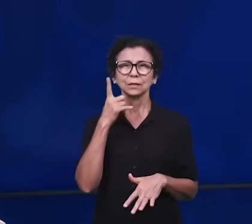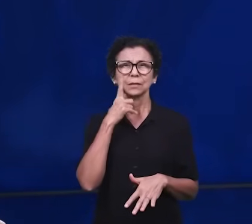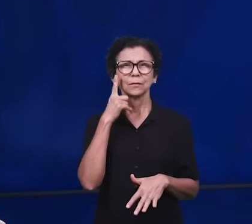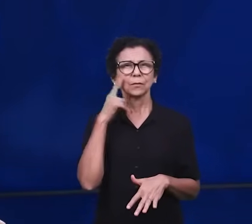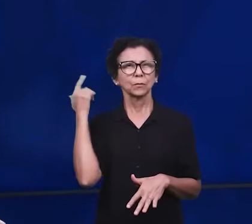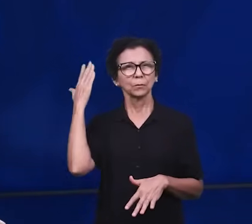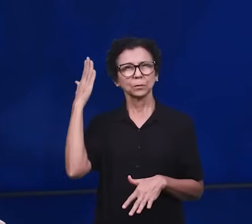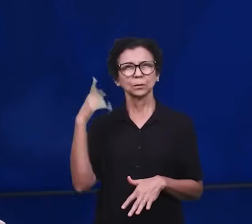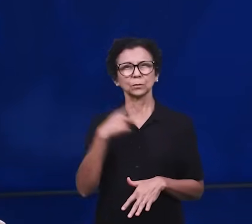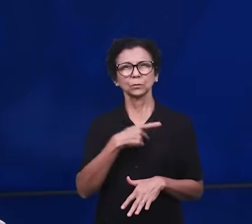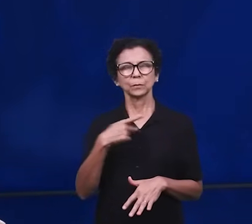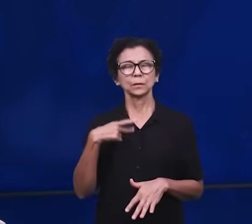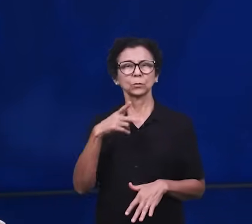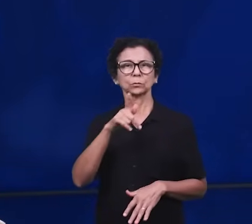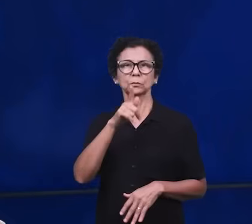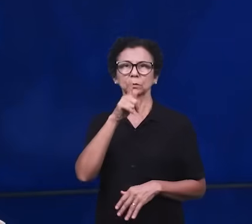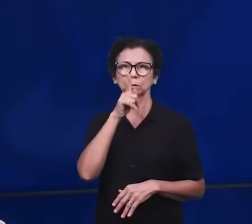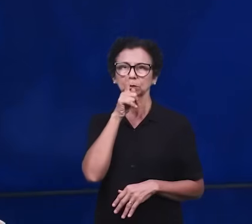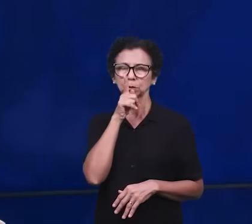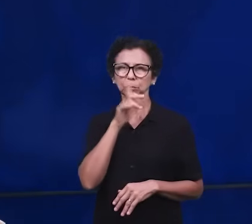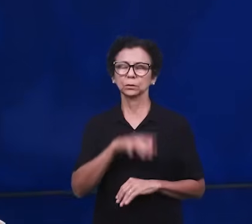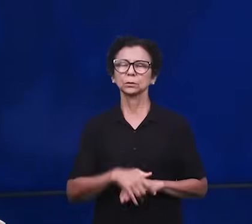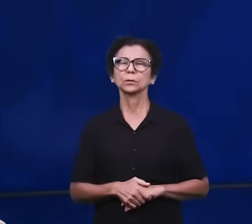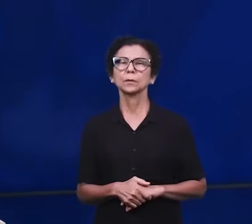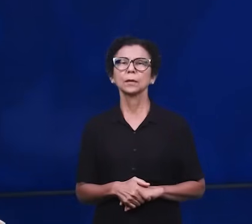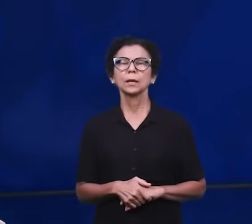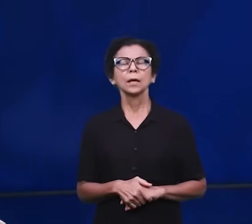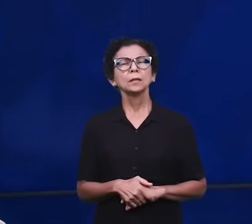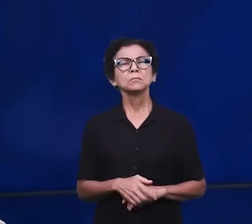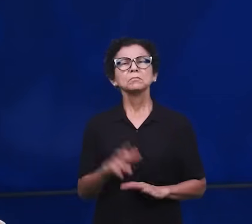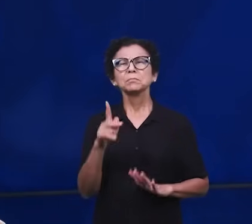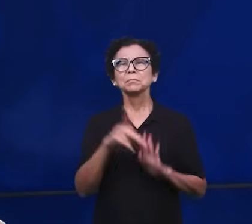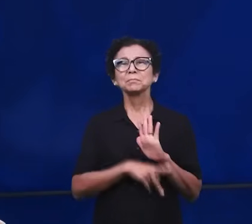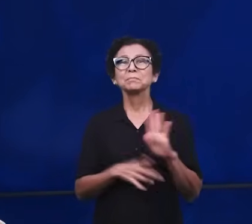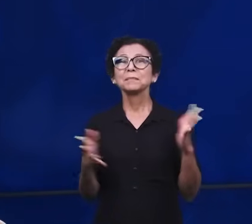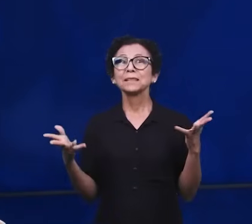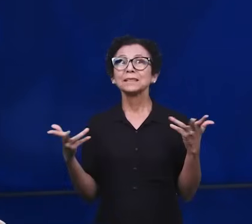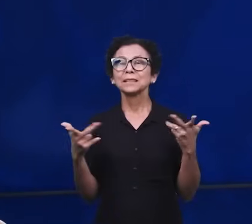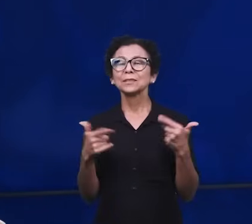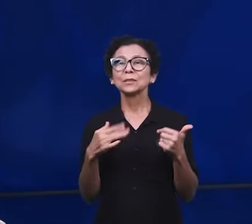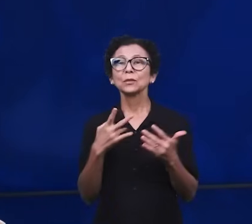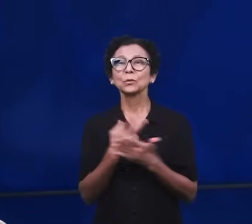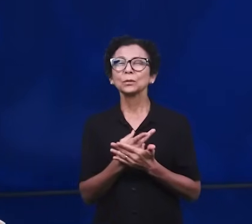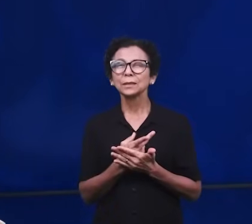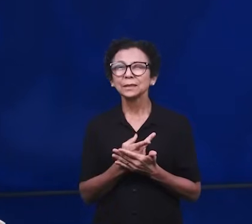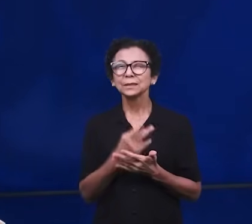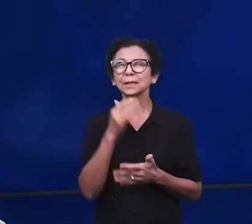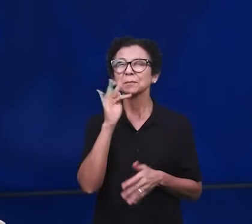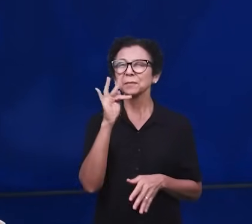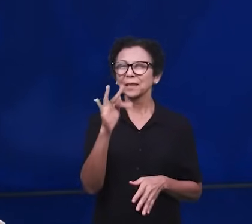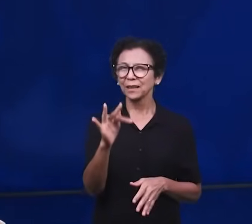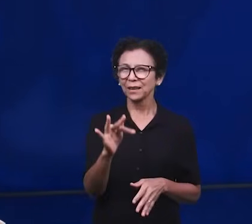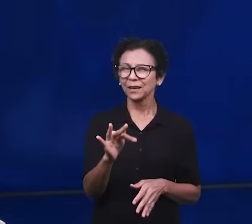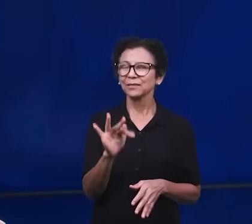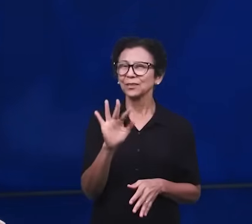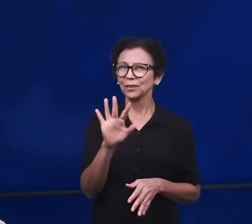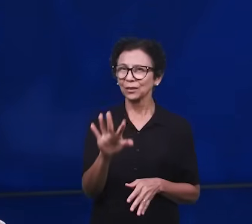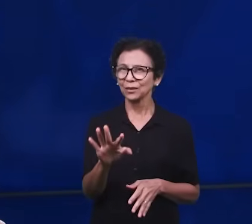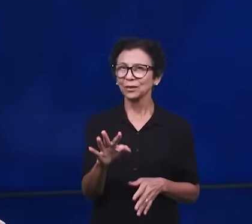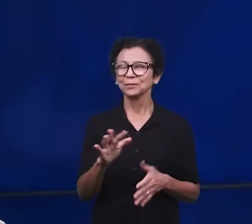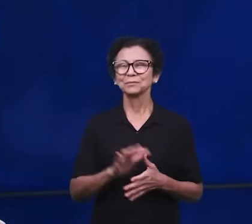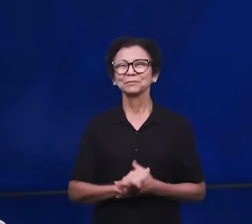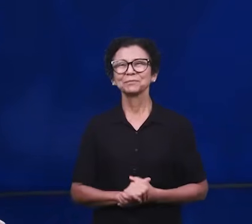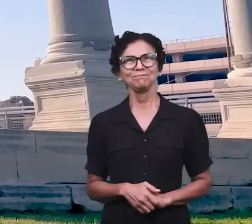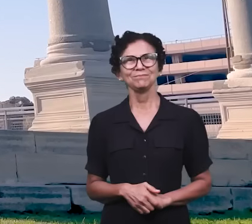uma mensagem do pastor Gilson Souza sobre um projeto maravilhoso que vai acontecer nos próximos dias. Então, fique aí